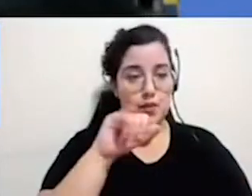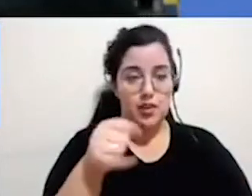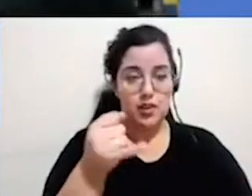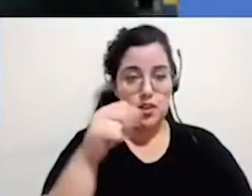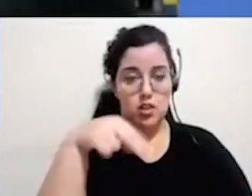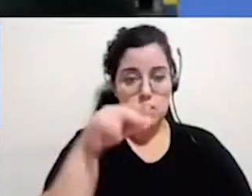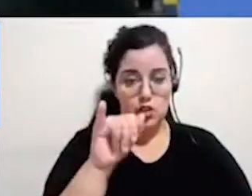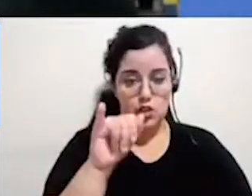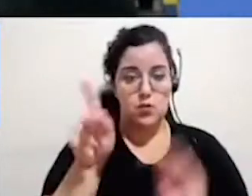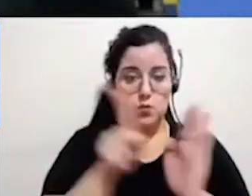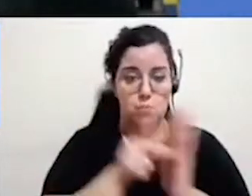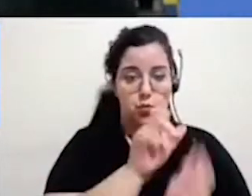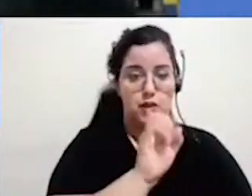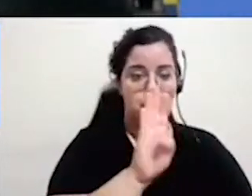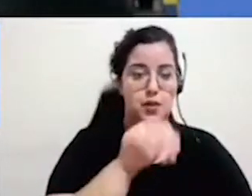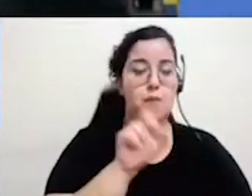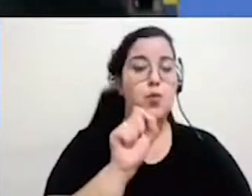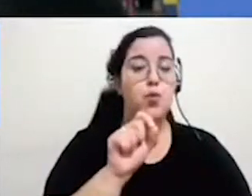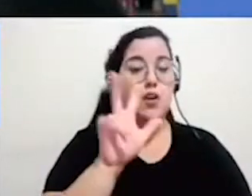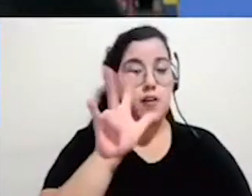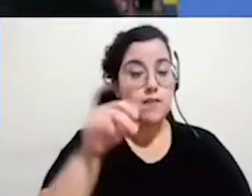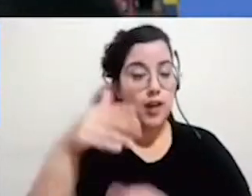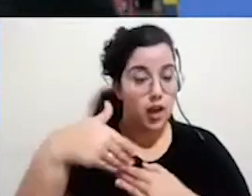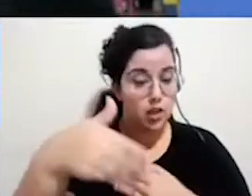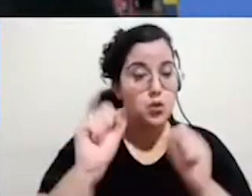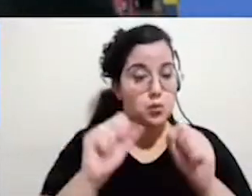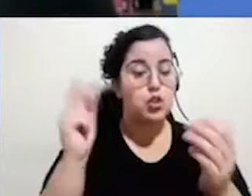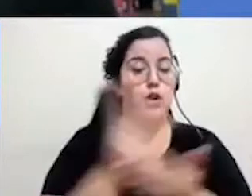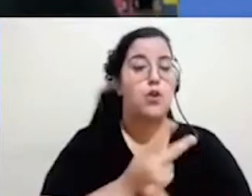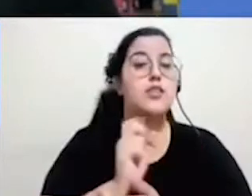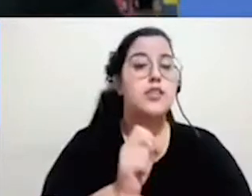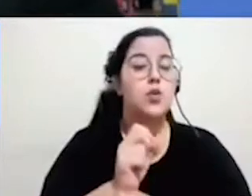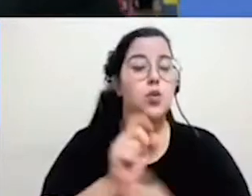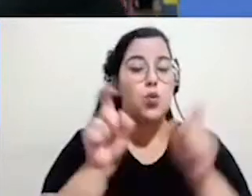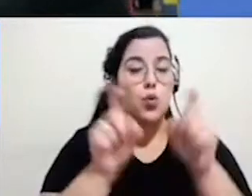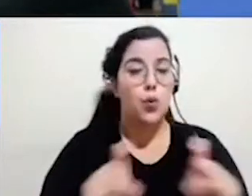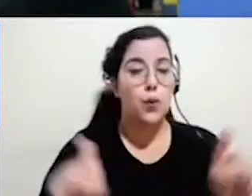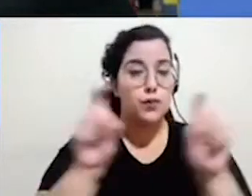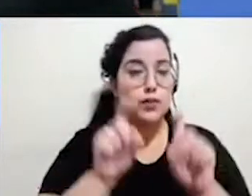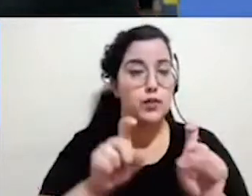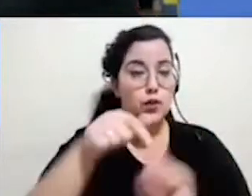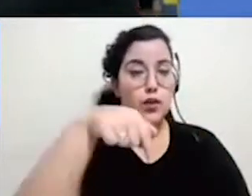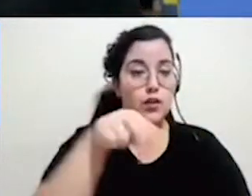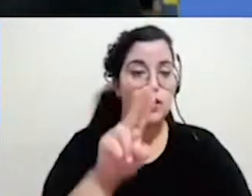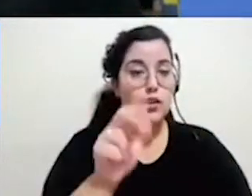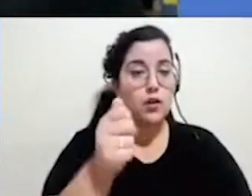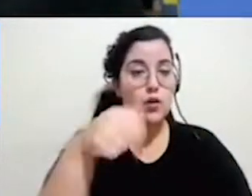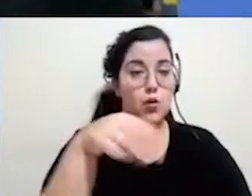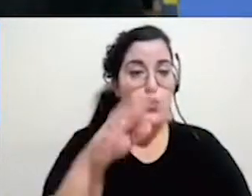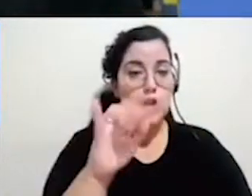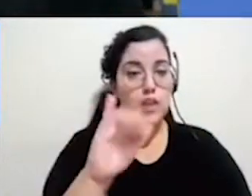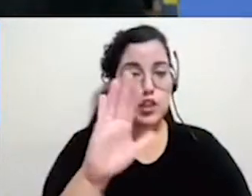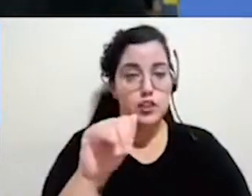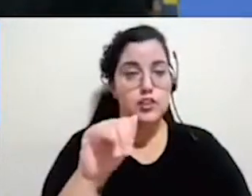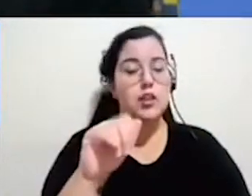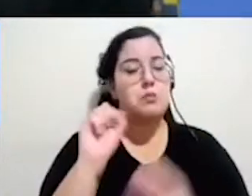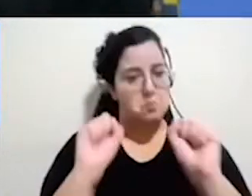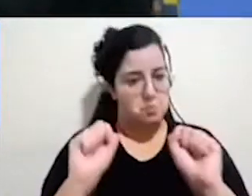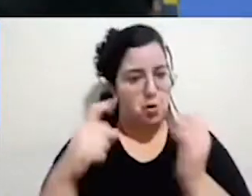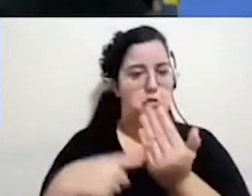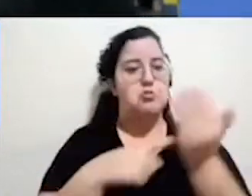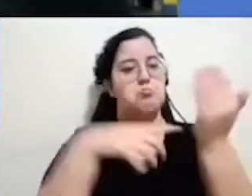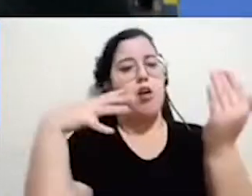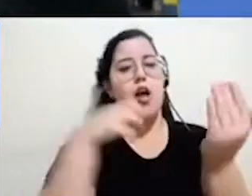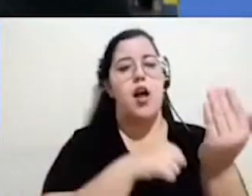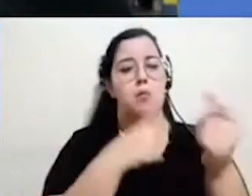daqui a pouco a computação quântica vai chegar mais rápido do que a gente estava esperando. A gente está pensando ainda em IA, a Jenny já estava falando de